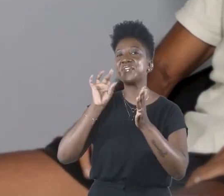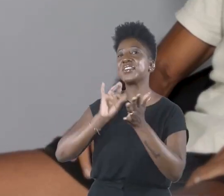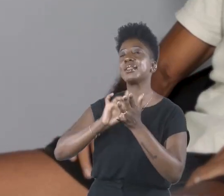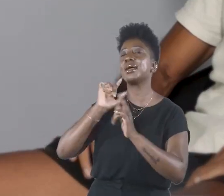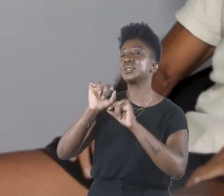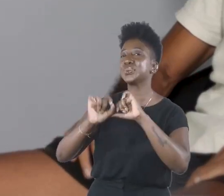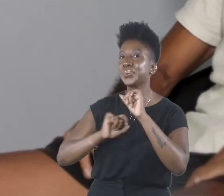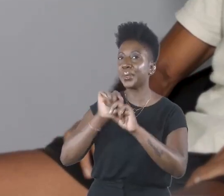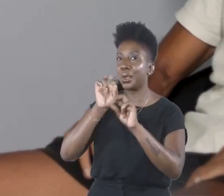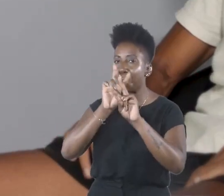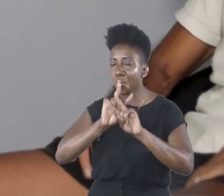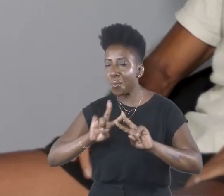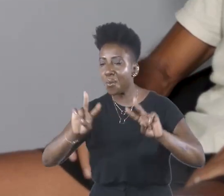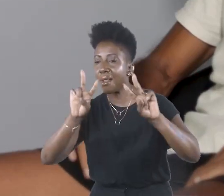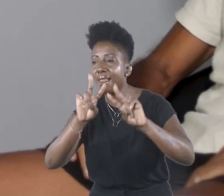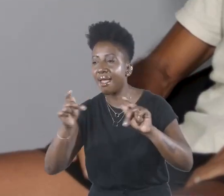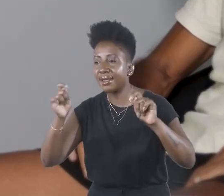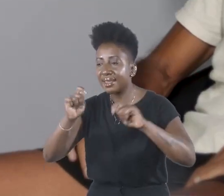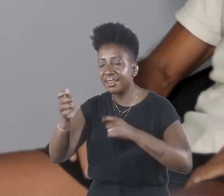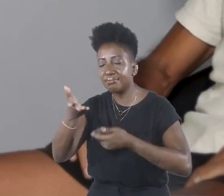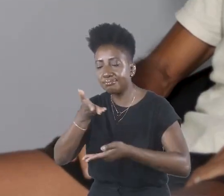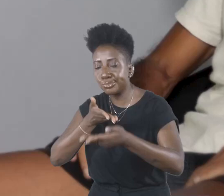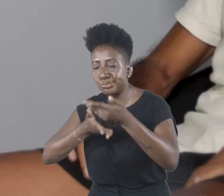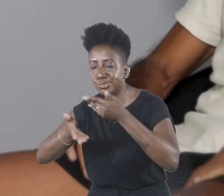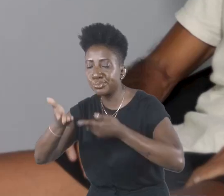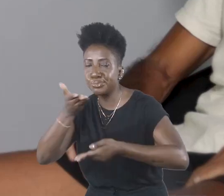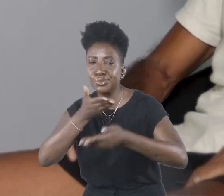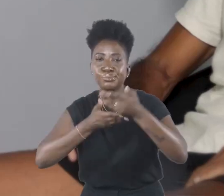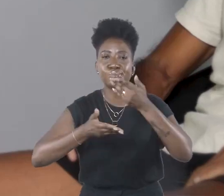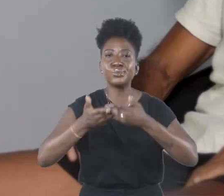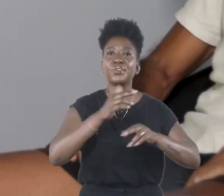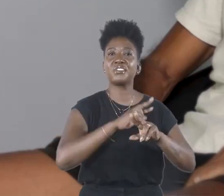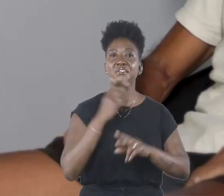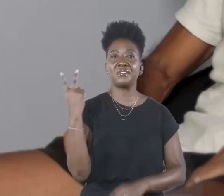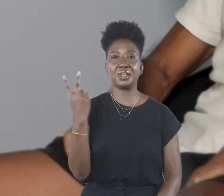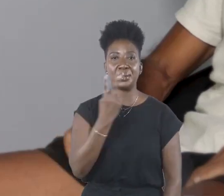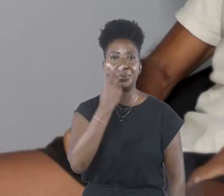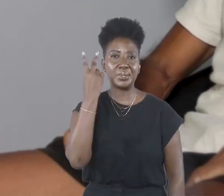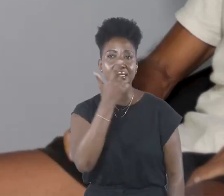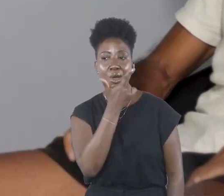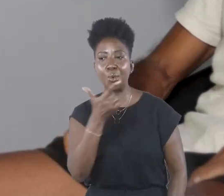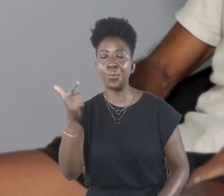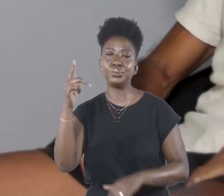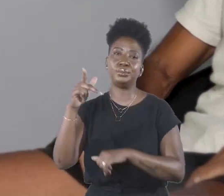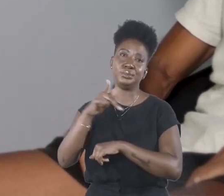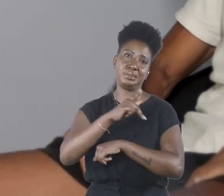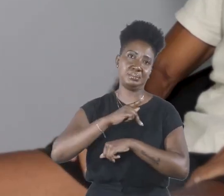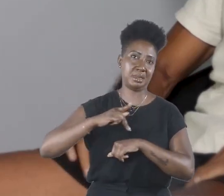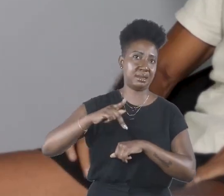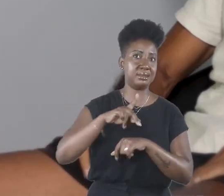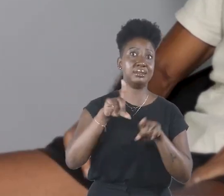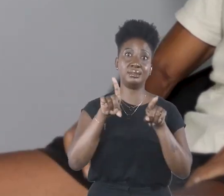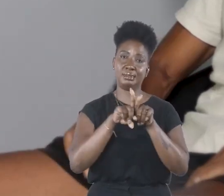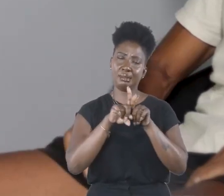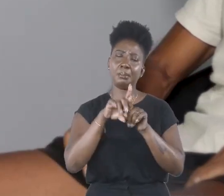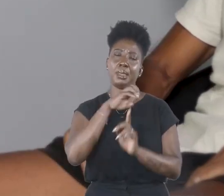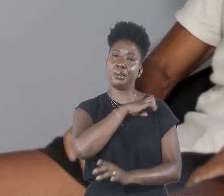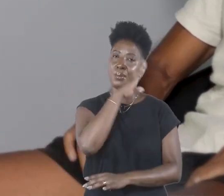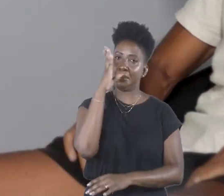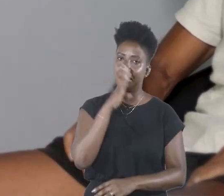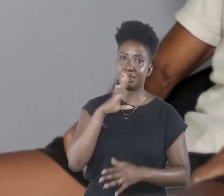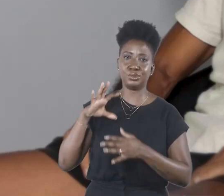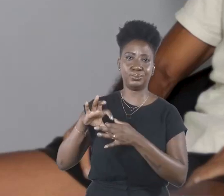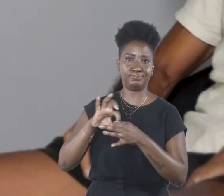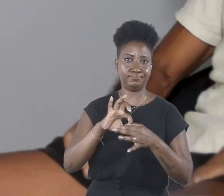olhar mais compassivo, que valoriza mais a história do sul, dos países do sul global, do qual o Brasil faz